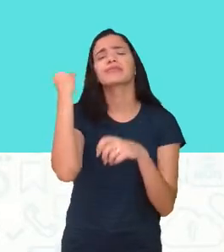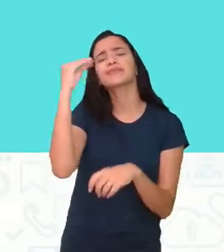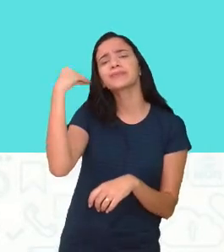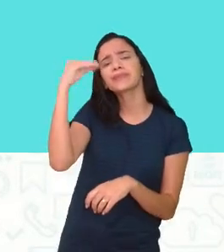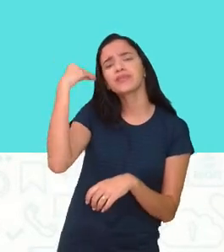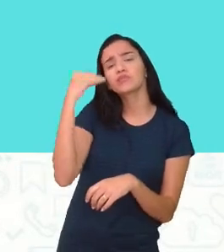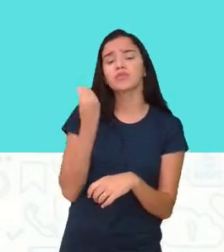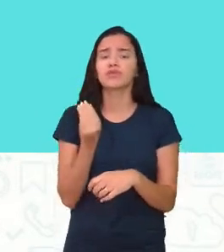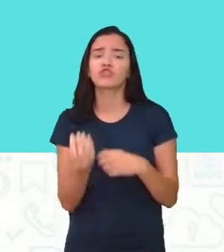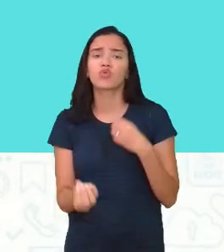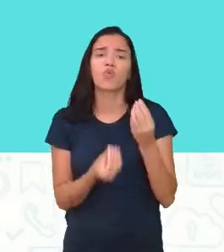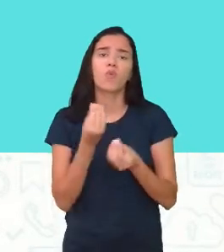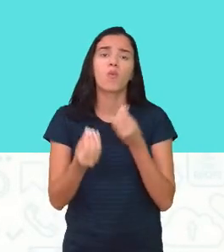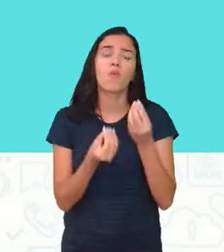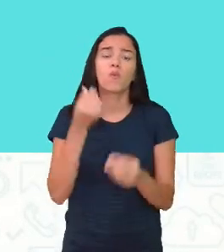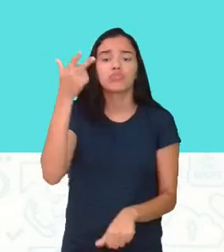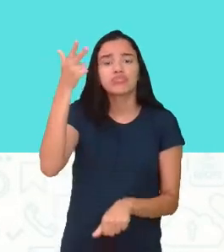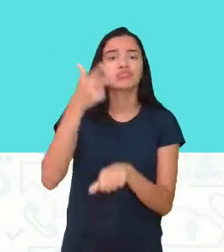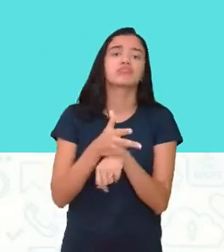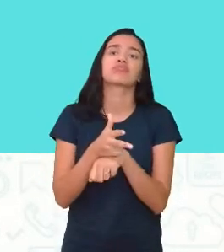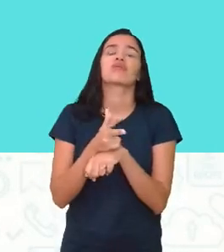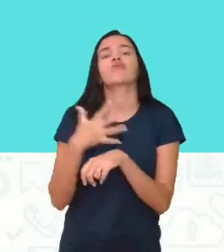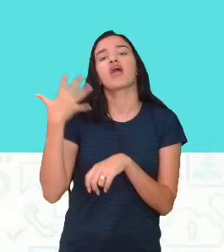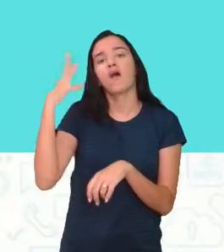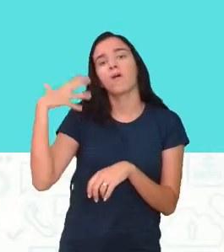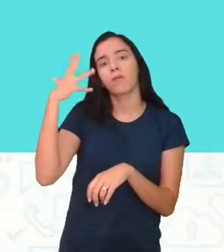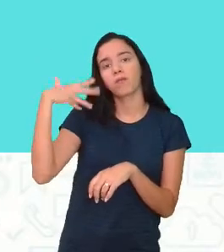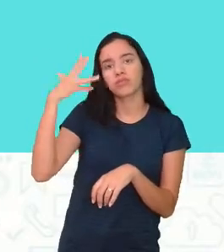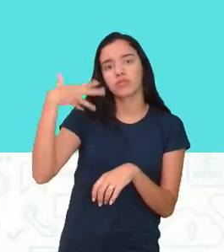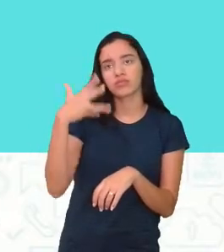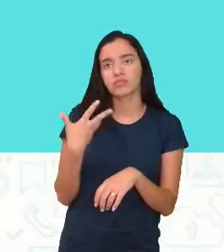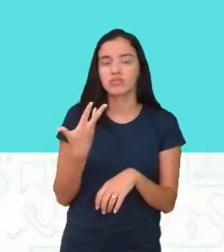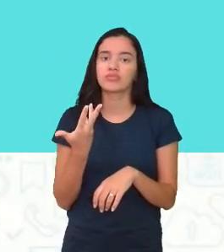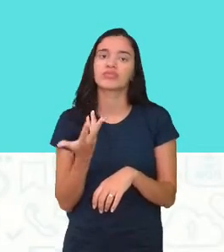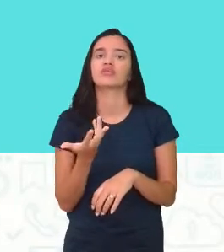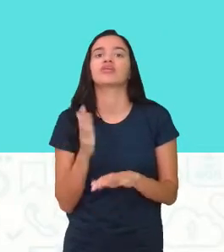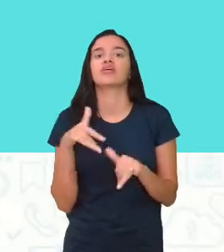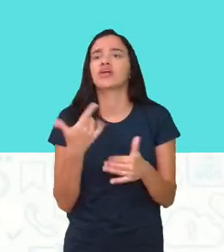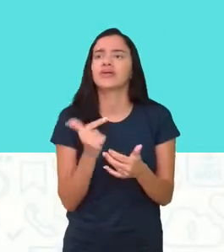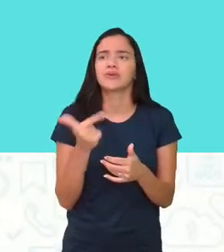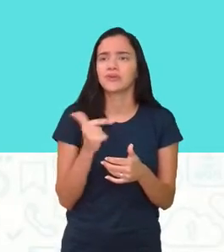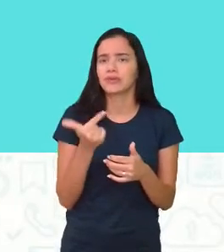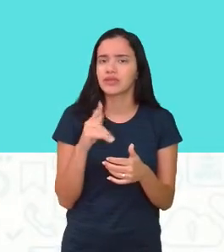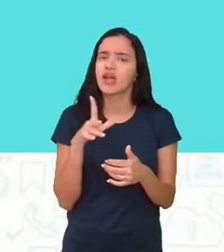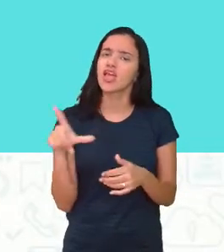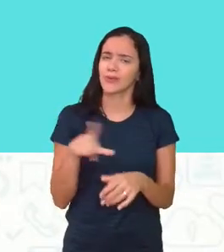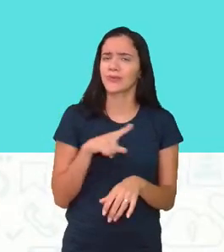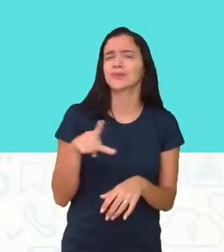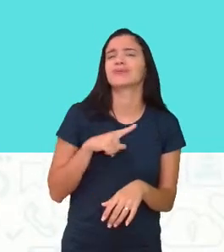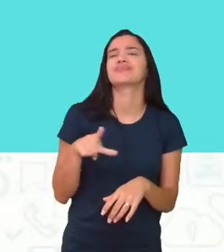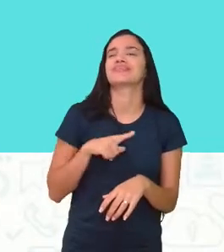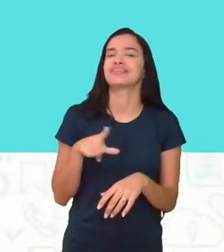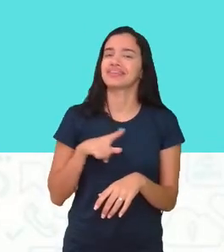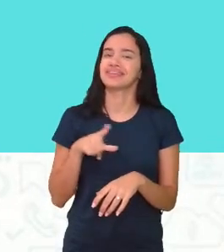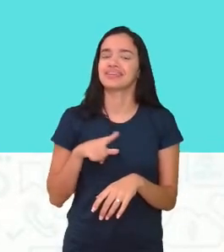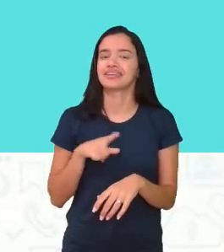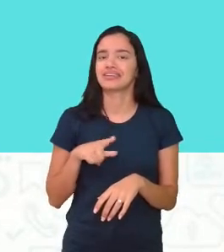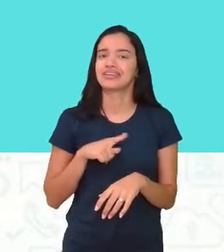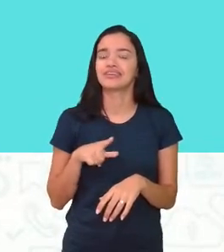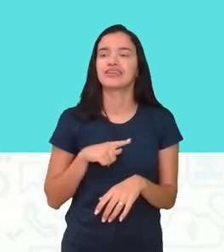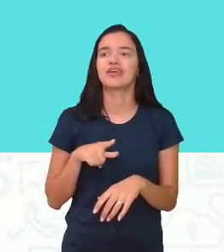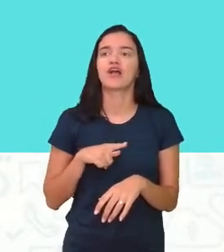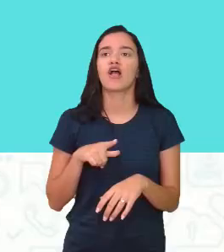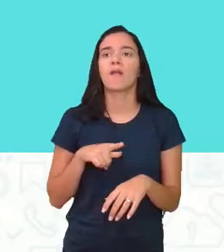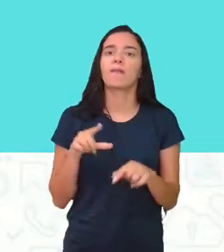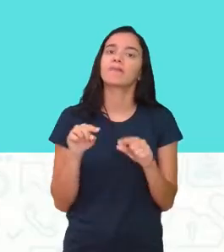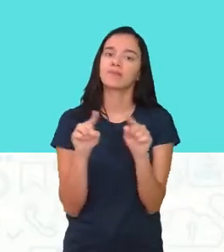como gravar uma música. Né? Ah, isso ainda, quem não teve uma caixinha? Né? Eu tive caixinha de música. É uma coisa tão boba,